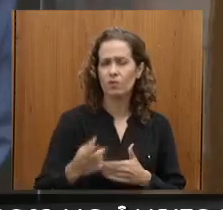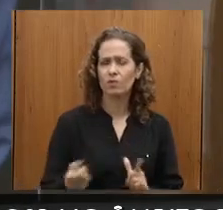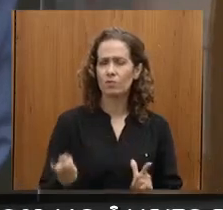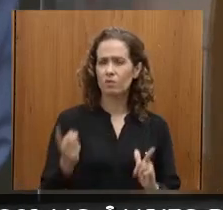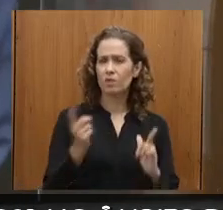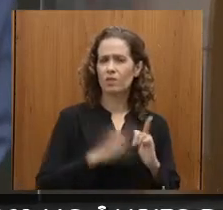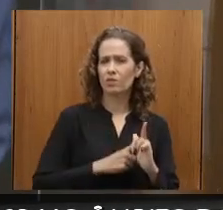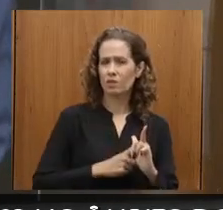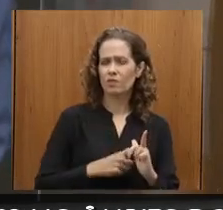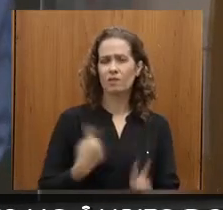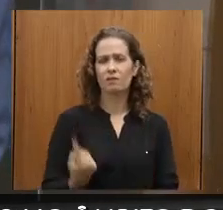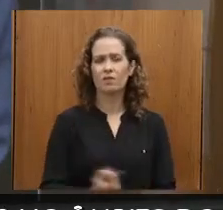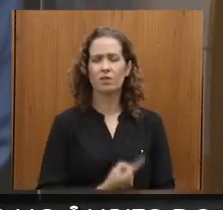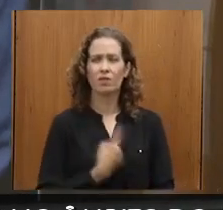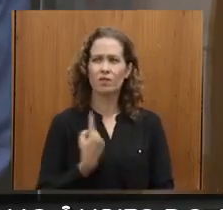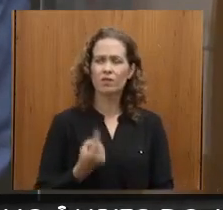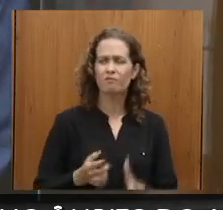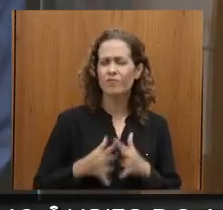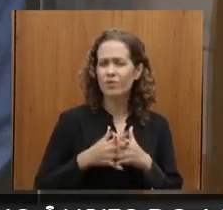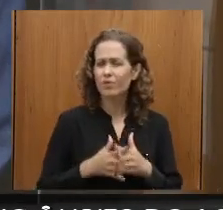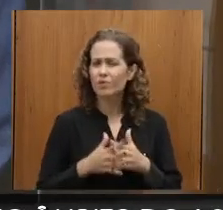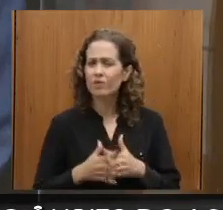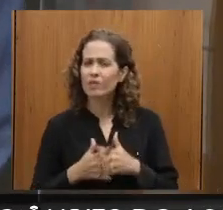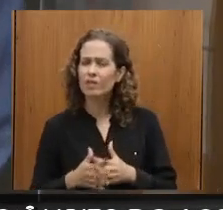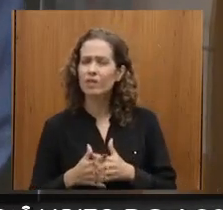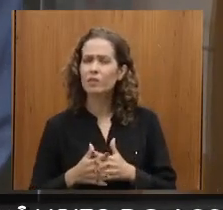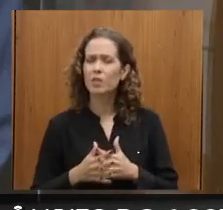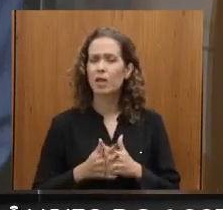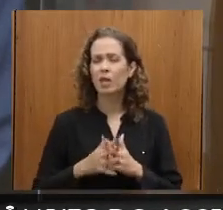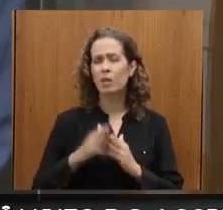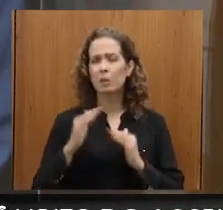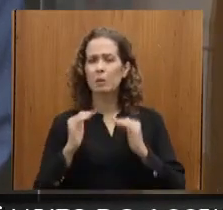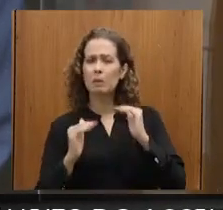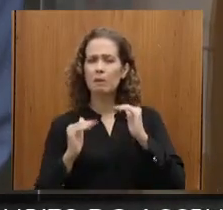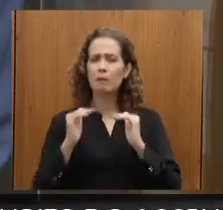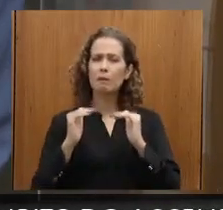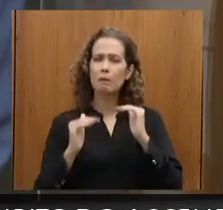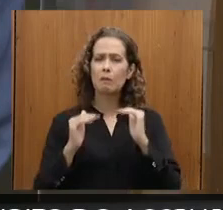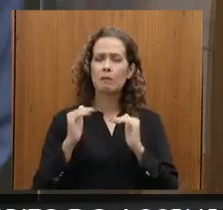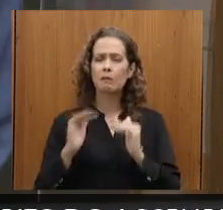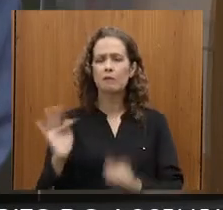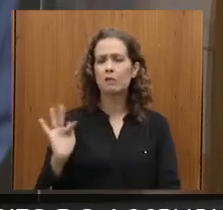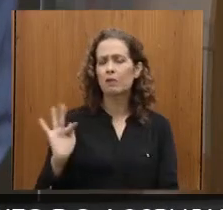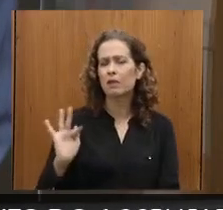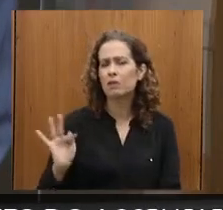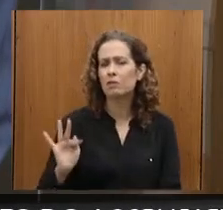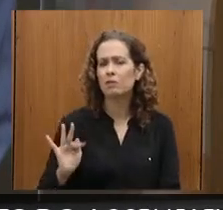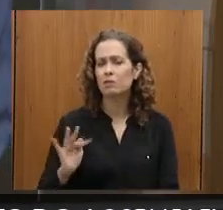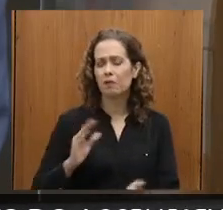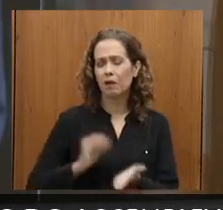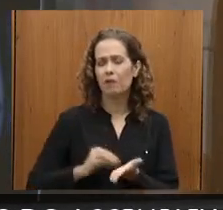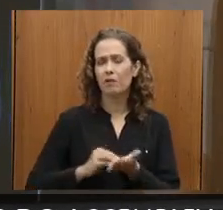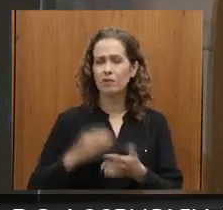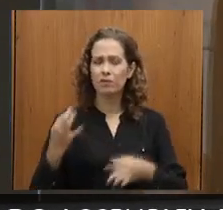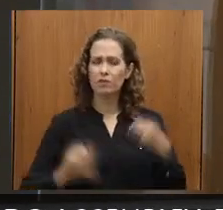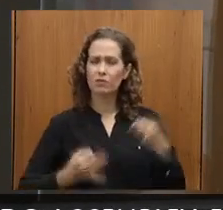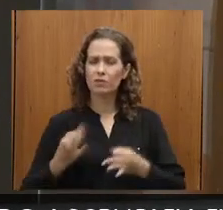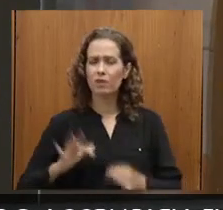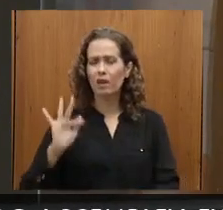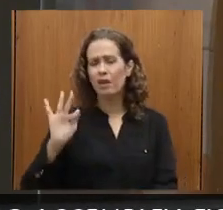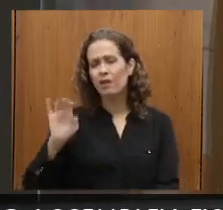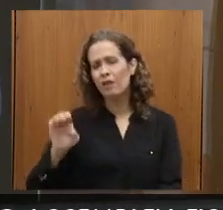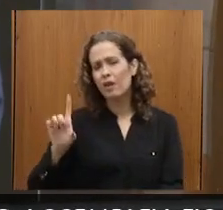ainda que a gente questione o desequilíbrio federativo e a injustiça federativa, mas não me